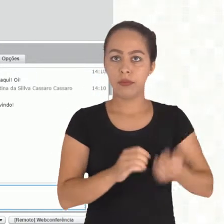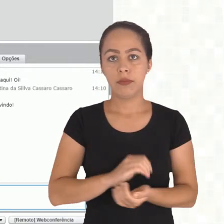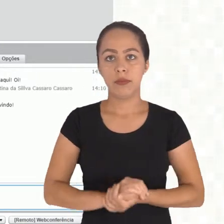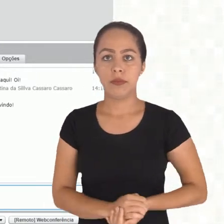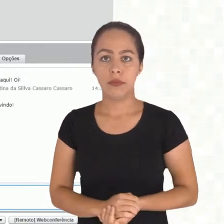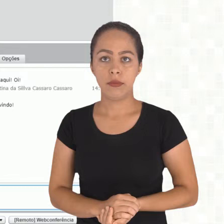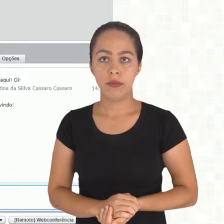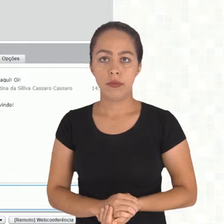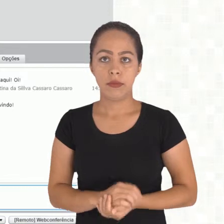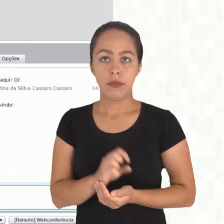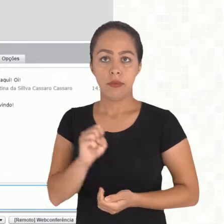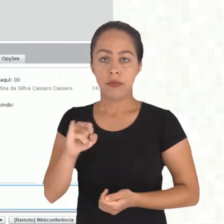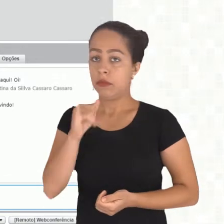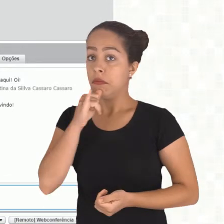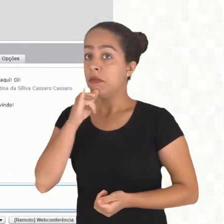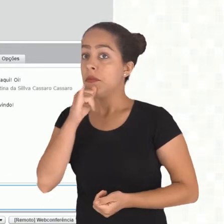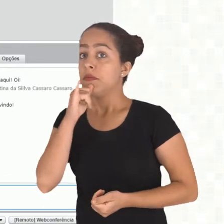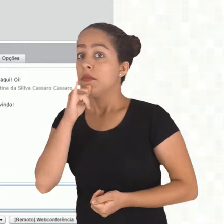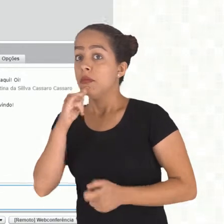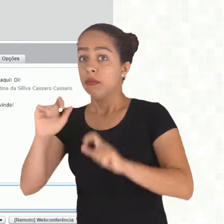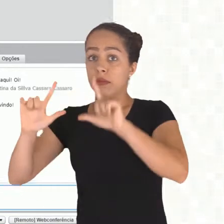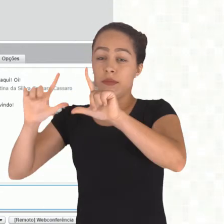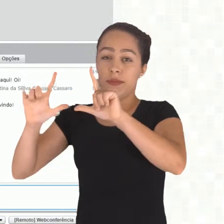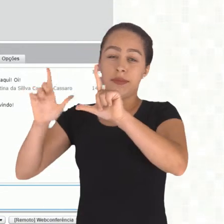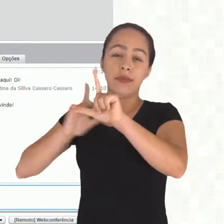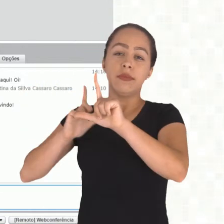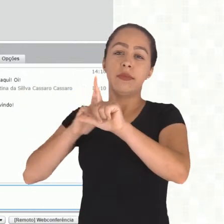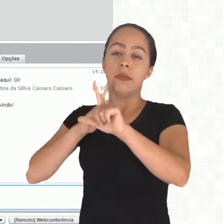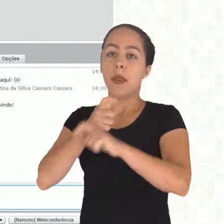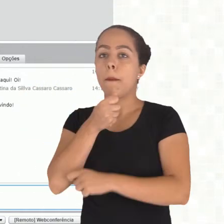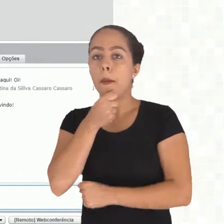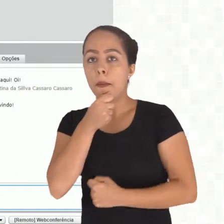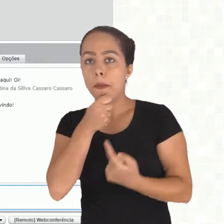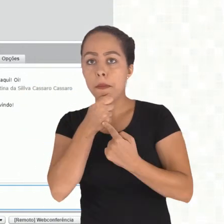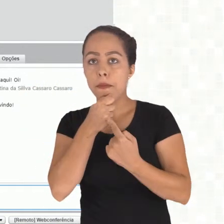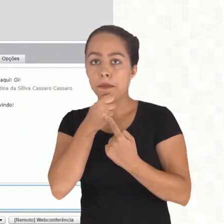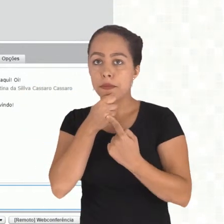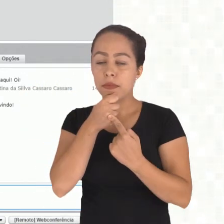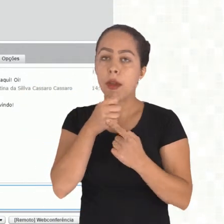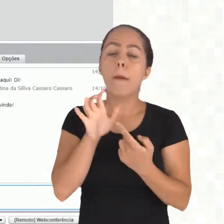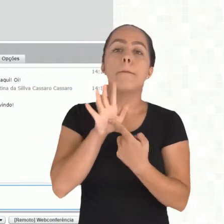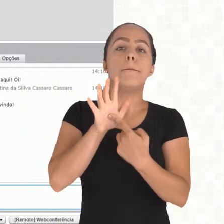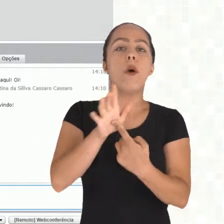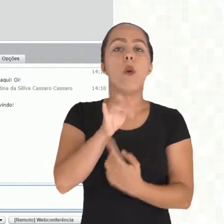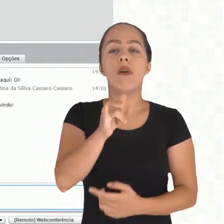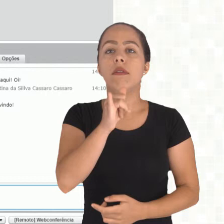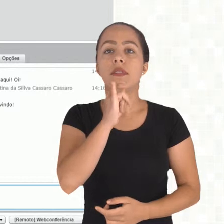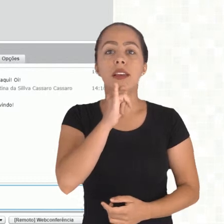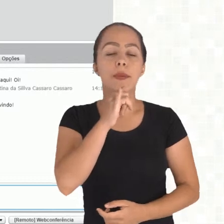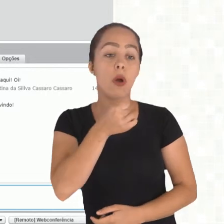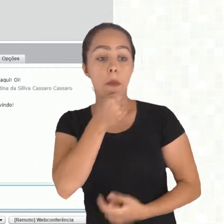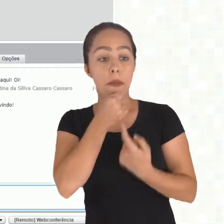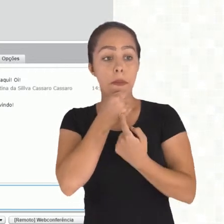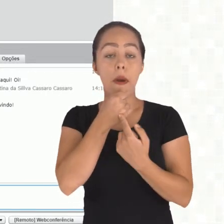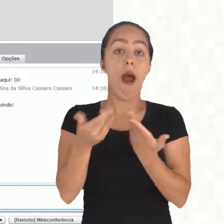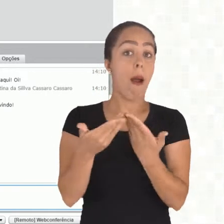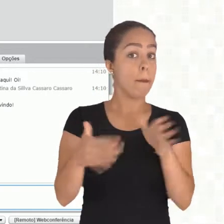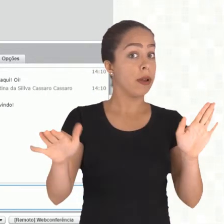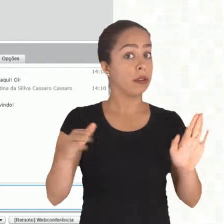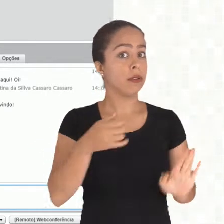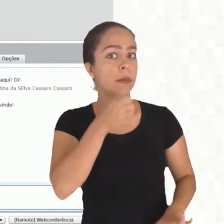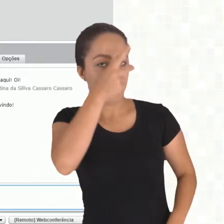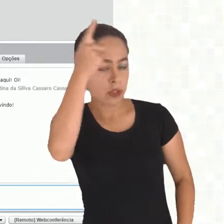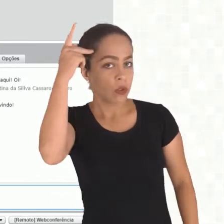seja aberto microfone você vê que o microfone aqui está aberto para mim ó esse símbolo do microfone meio esfumaça dinho